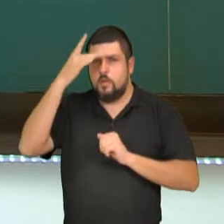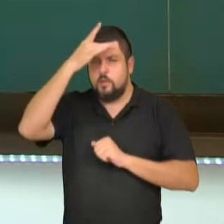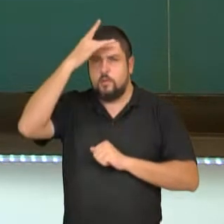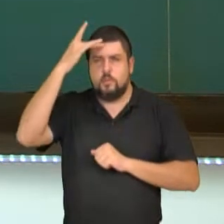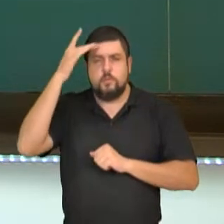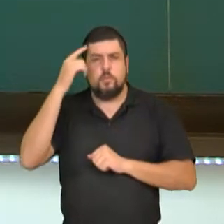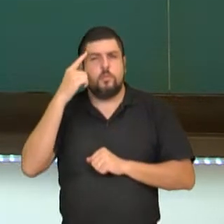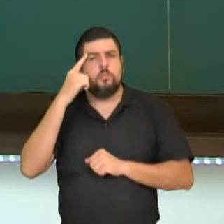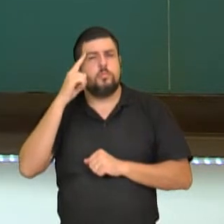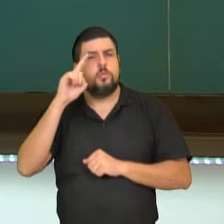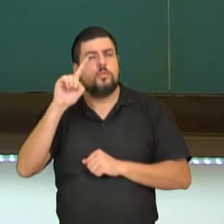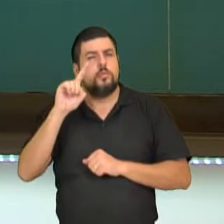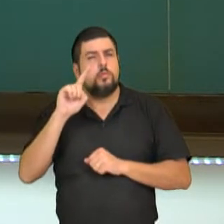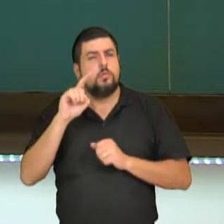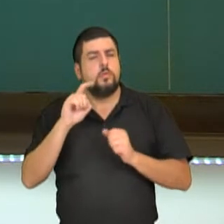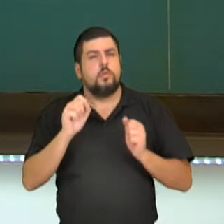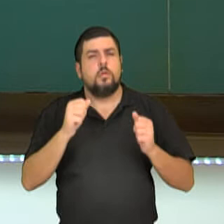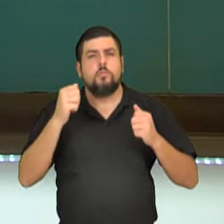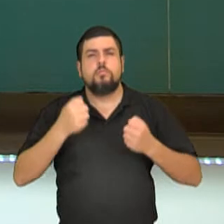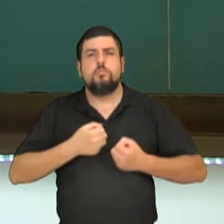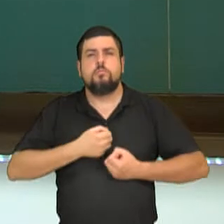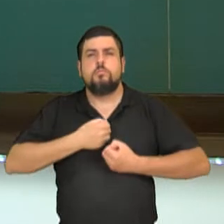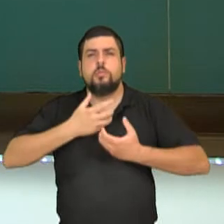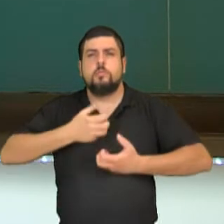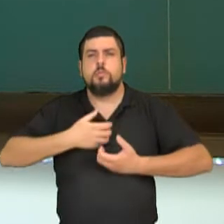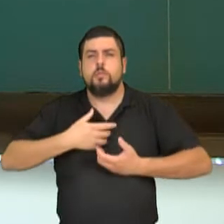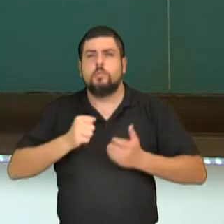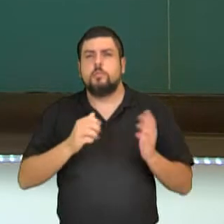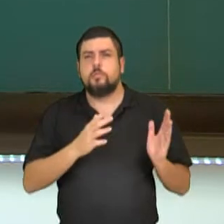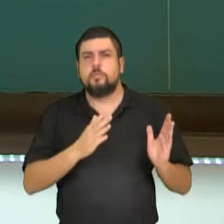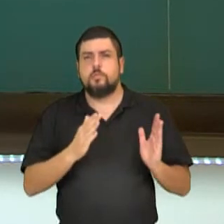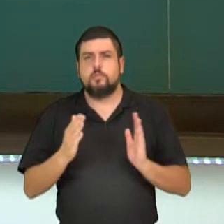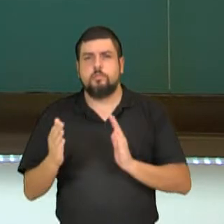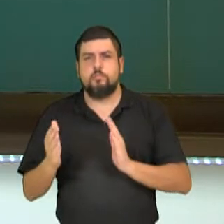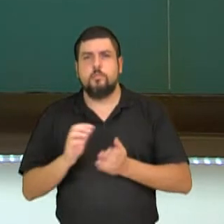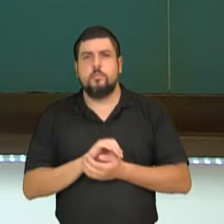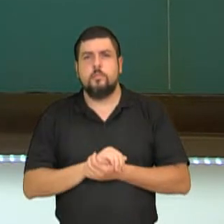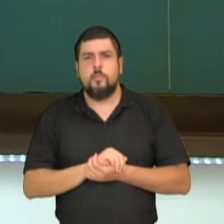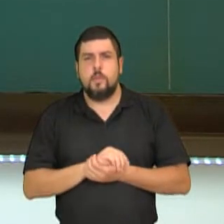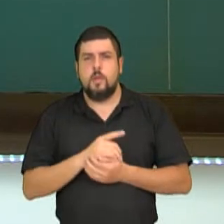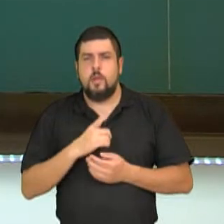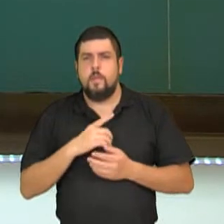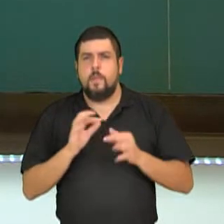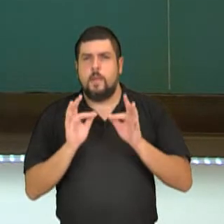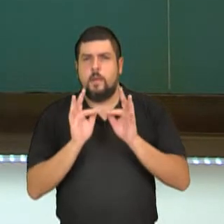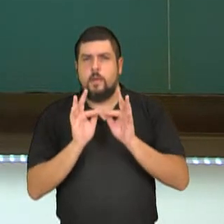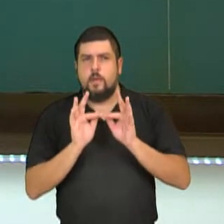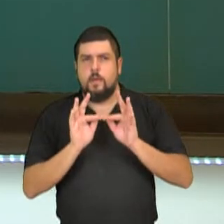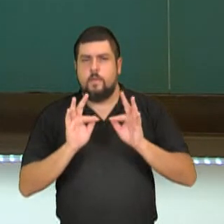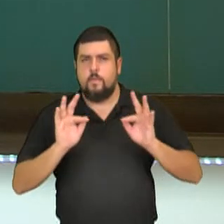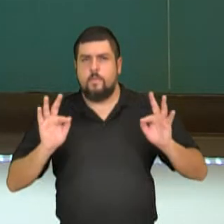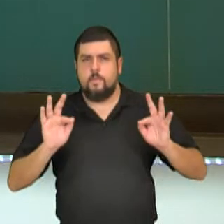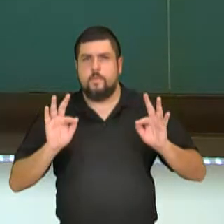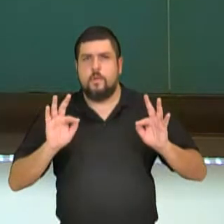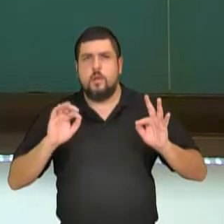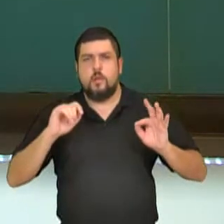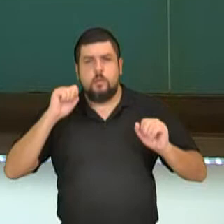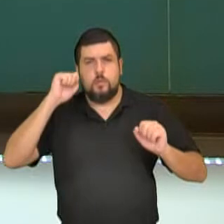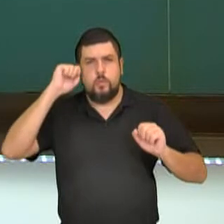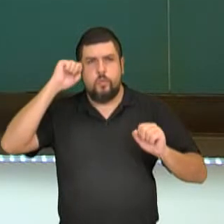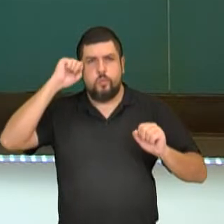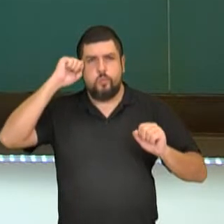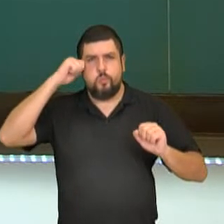aqui. Eu coloquei aqui essas frases aqui maiores para você poder ler com